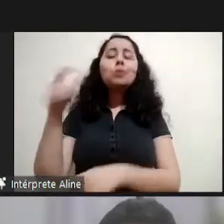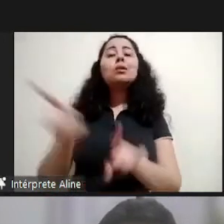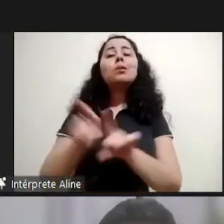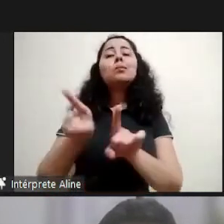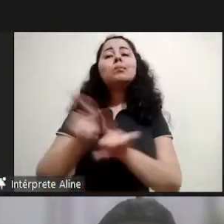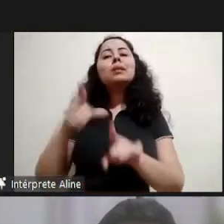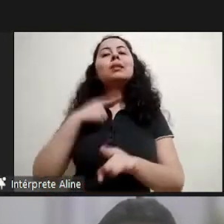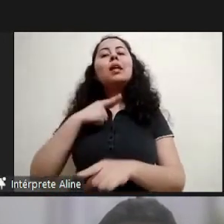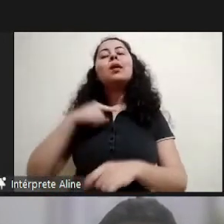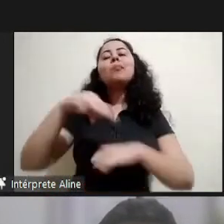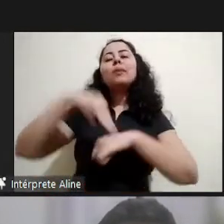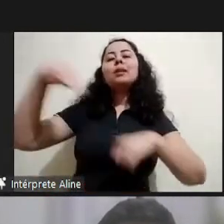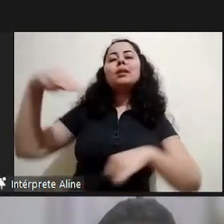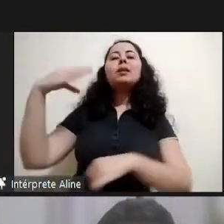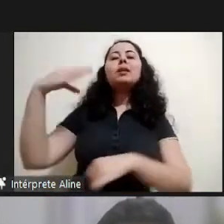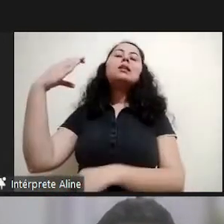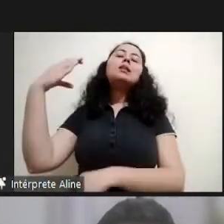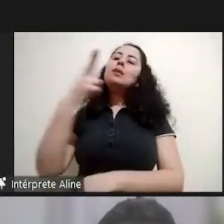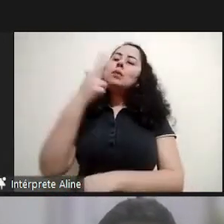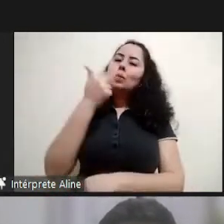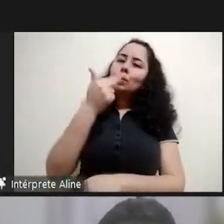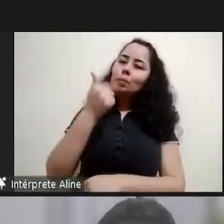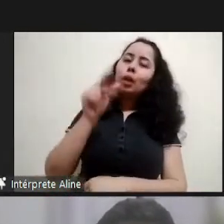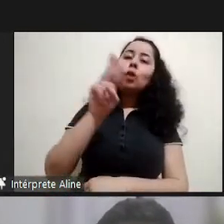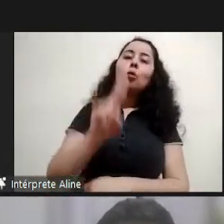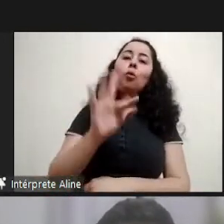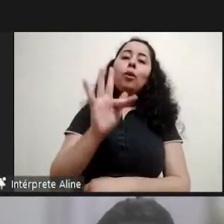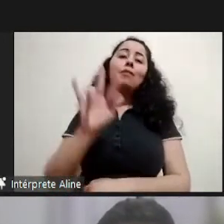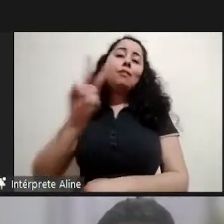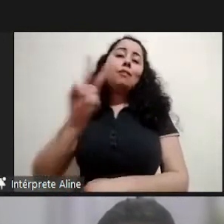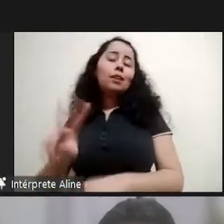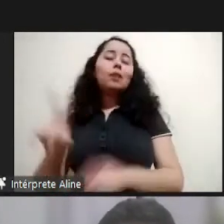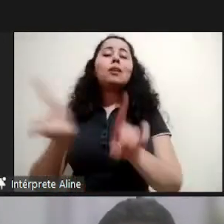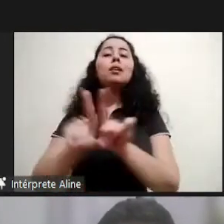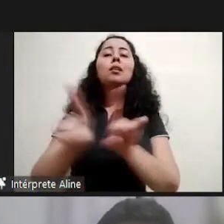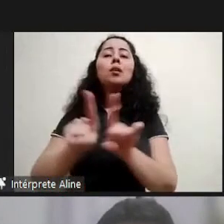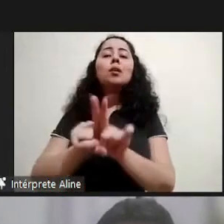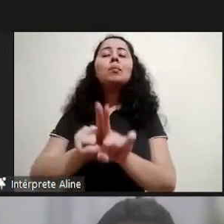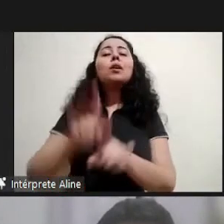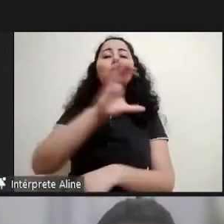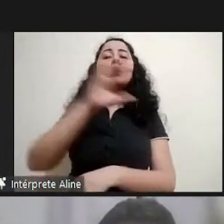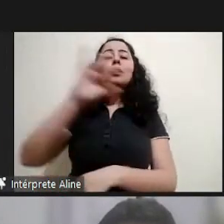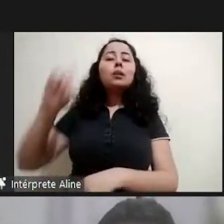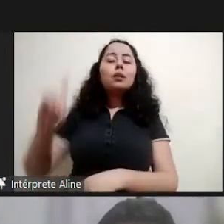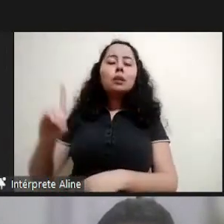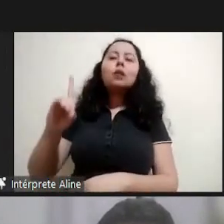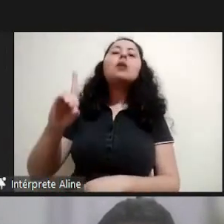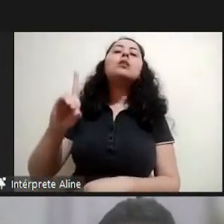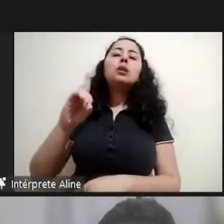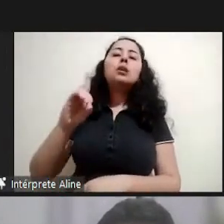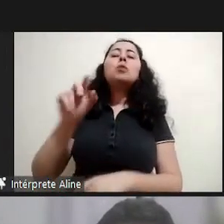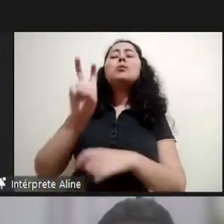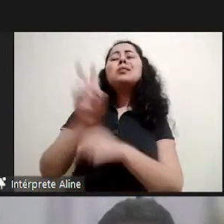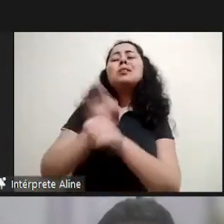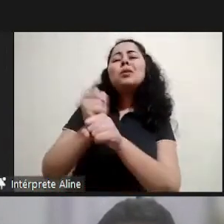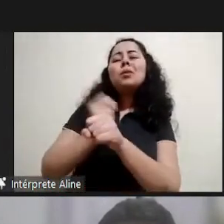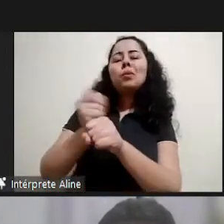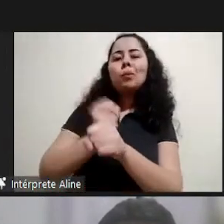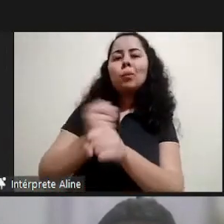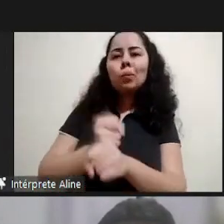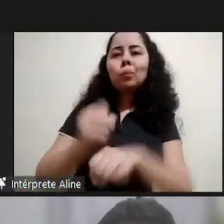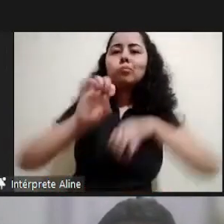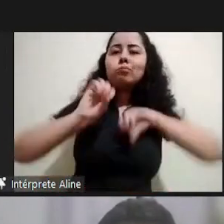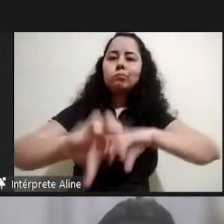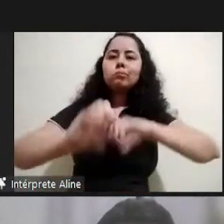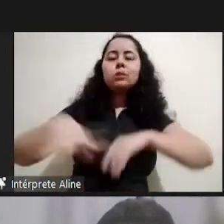Nutrição pela UFV. Coordenou o curso de Nutrição da Univale por 5 anos, ministrando disciplinas das áreas de Nutrição e de